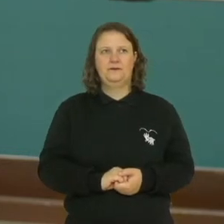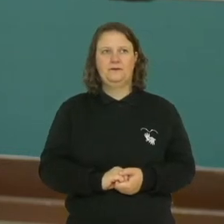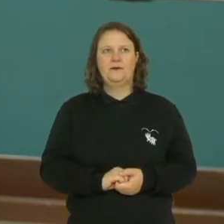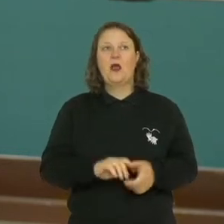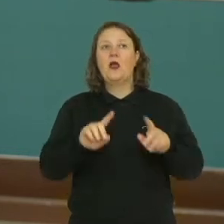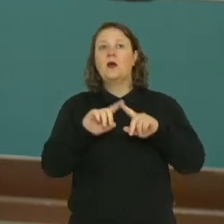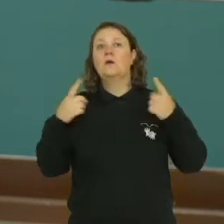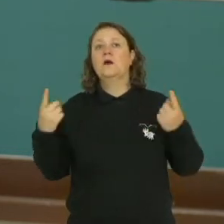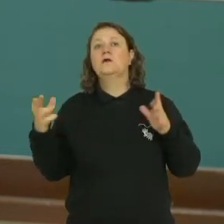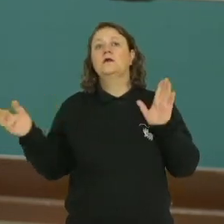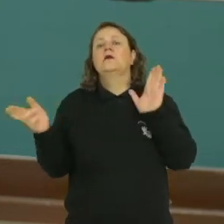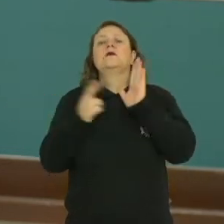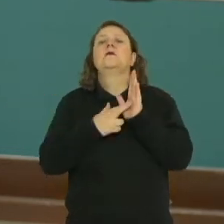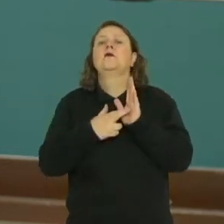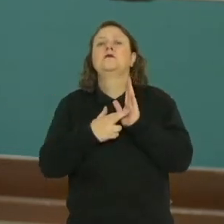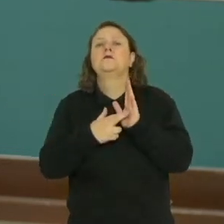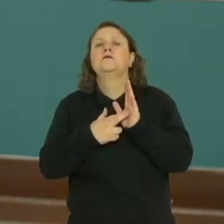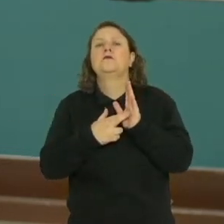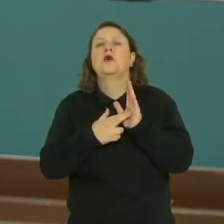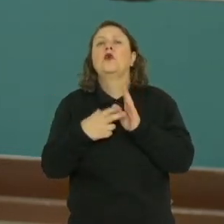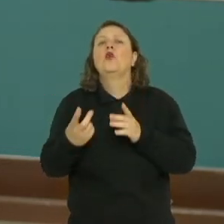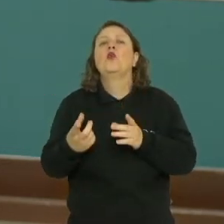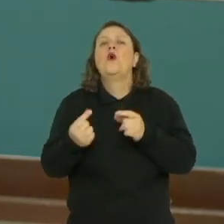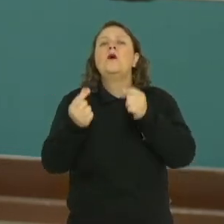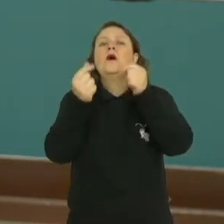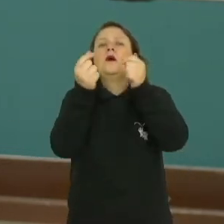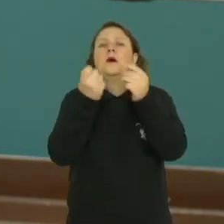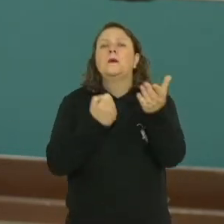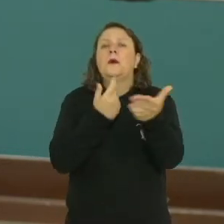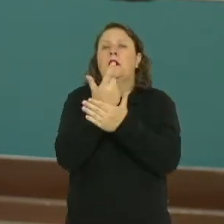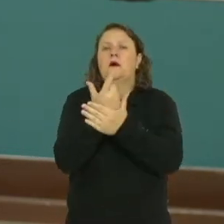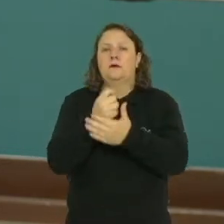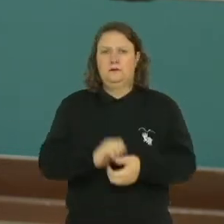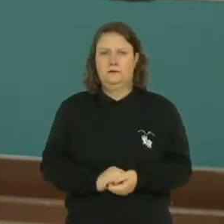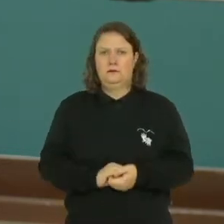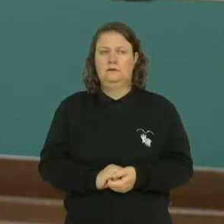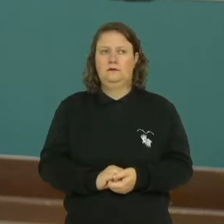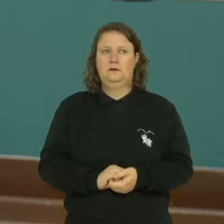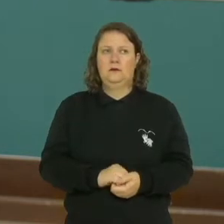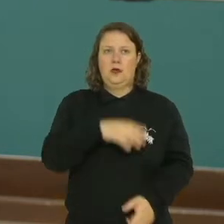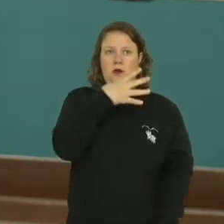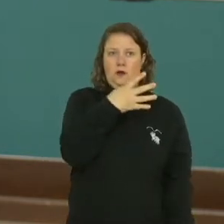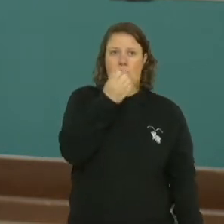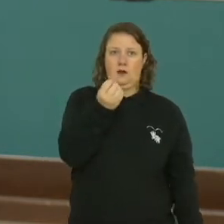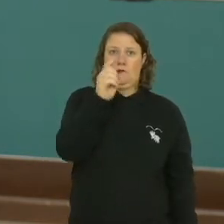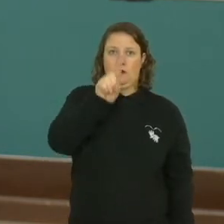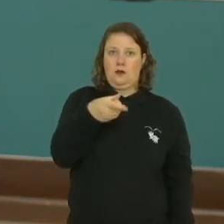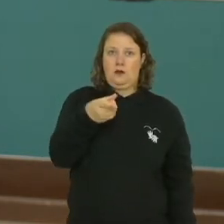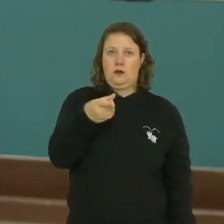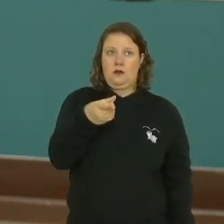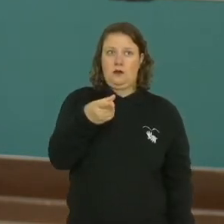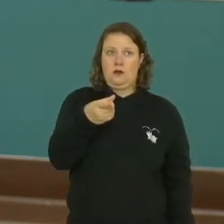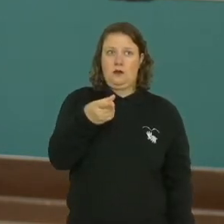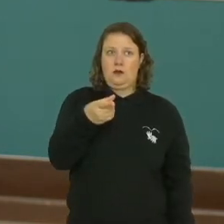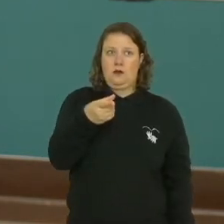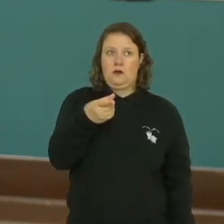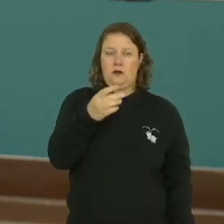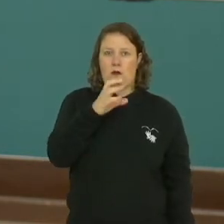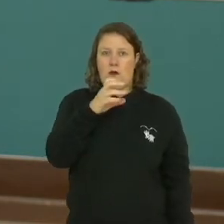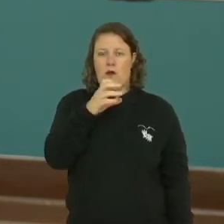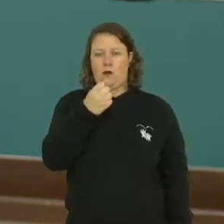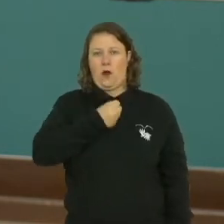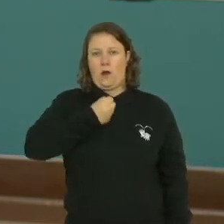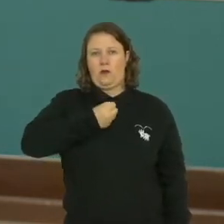para responder minha pergunta, eu quero saber quanto eu estou pagando. Estou pagando R$46 e esse monte de número, né?